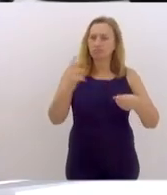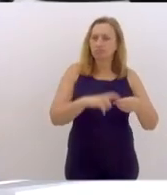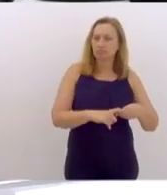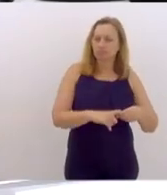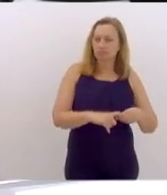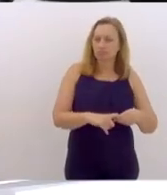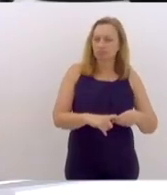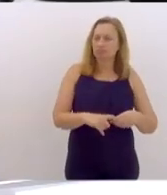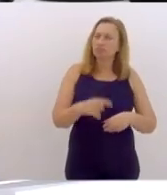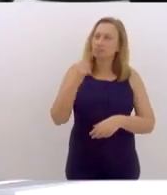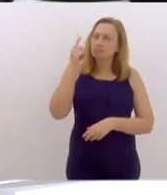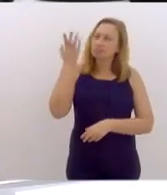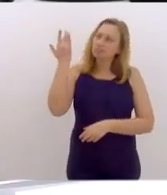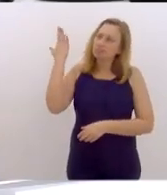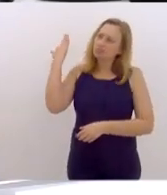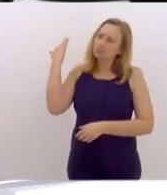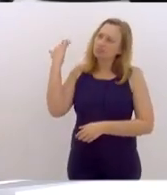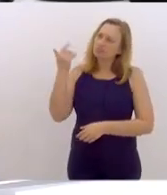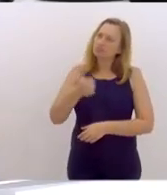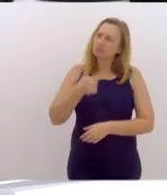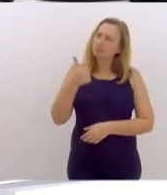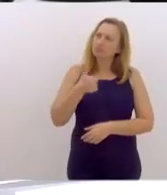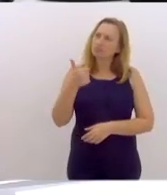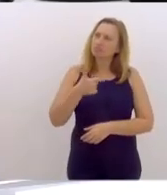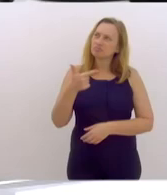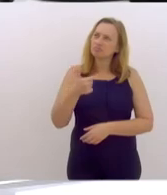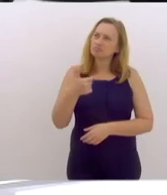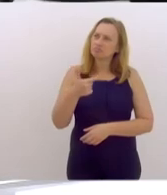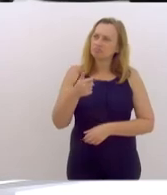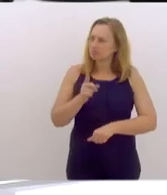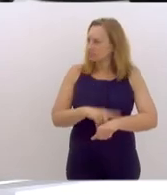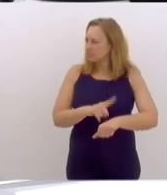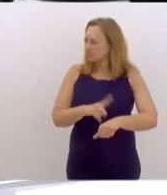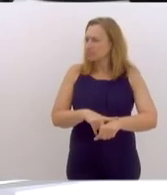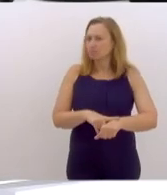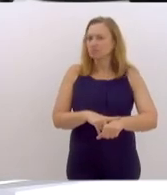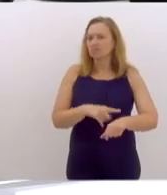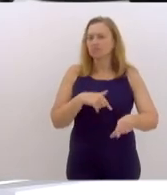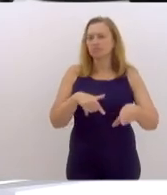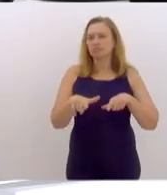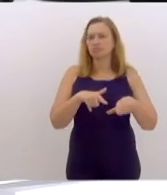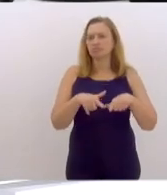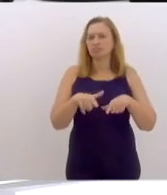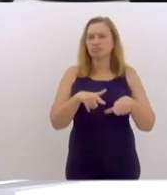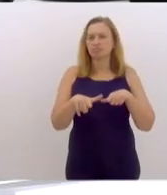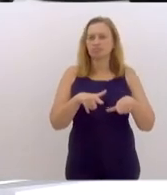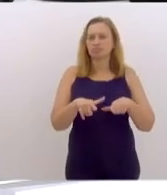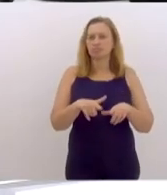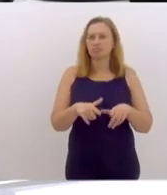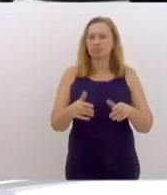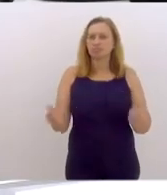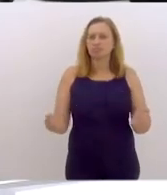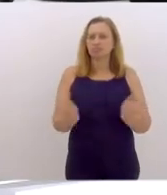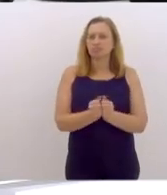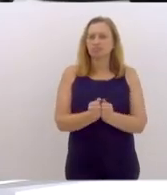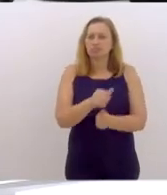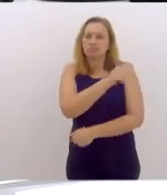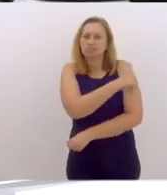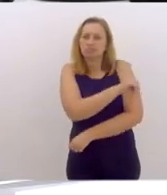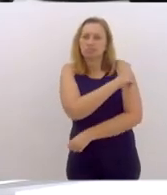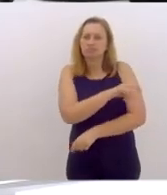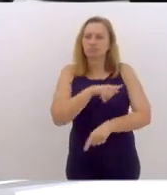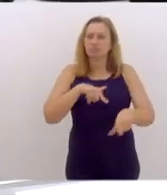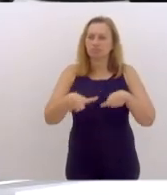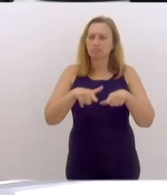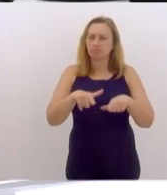São Paulo Freire trás acho que não primeiro ou segundo mandato desses trabalhadores voltarem para o Rio de Janeiro e fazer